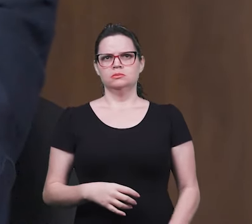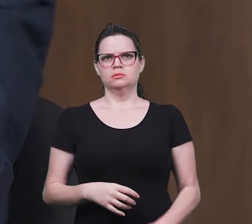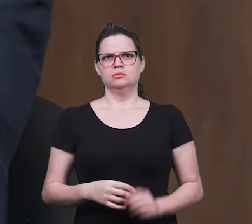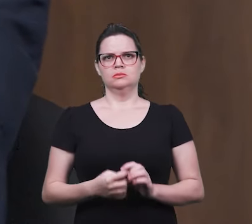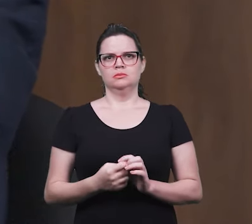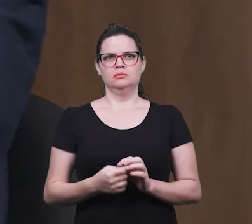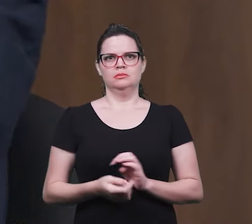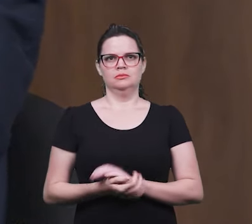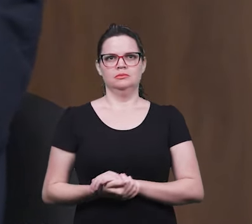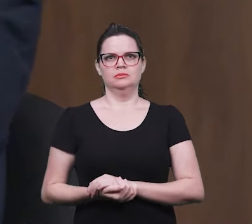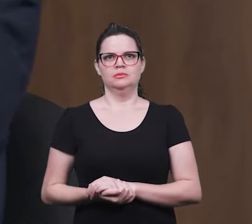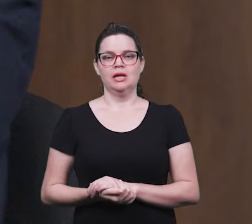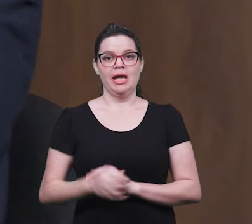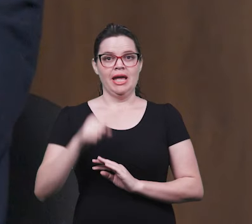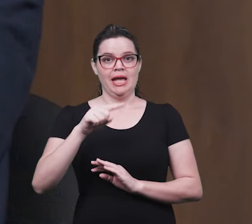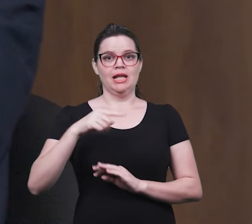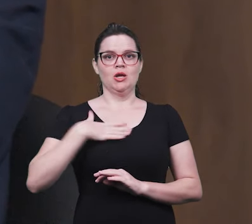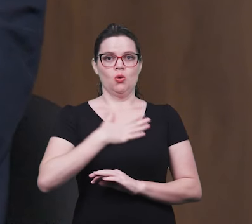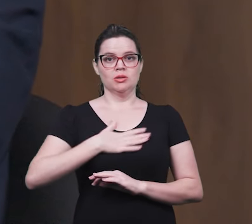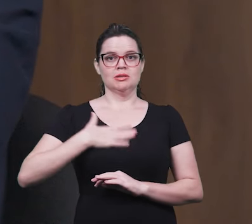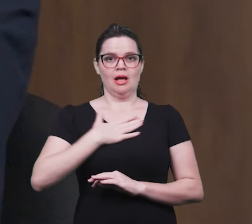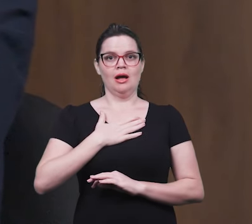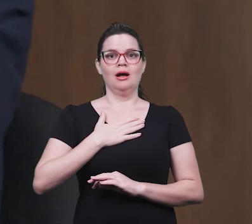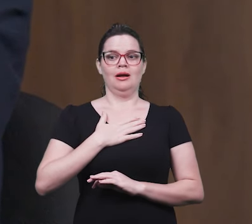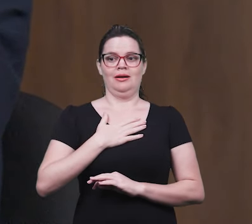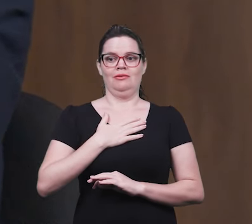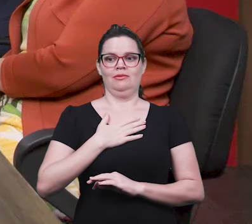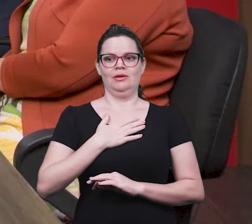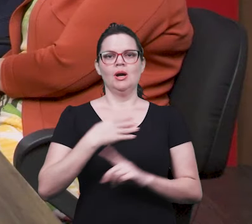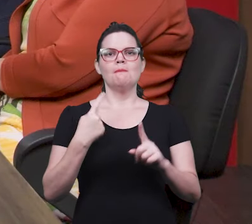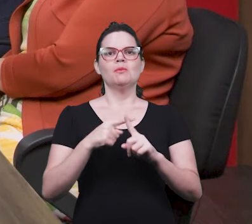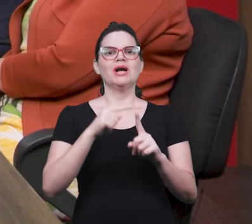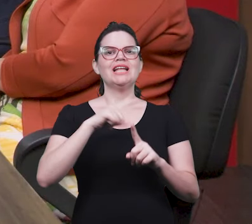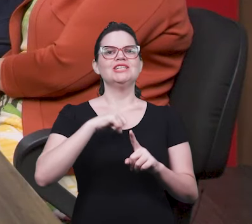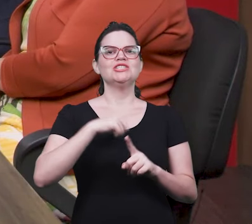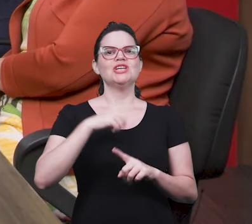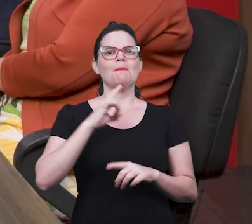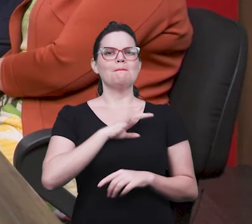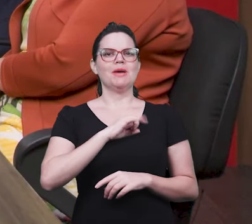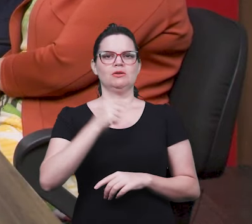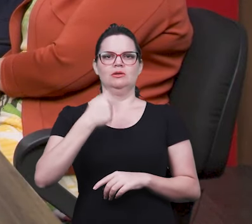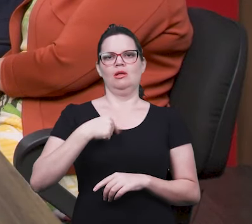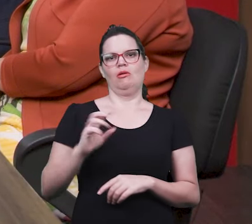máximo, porque ele tinha medo da gente ficar... medo da gente ficar meio efeminada, aquela coisa.